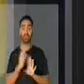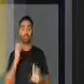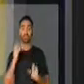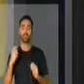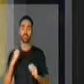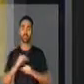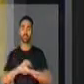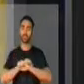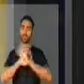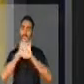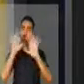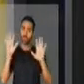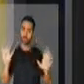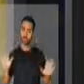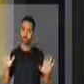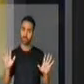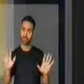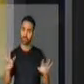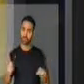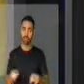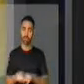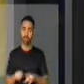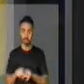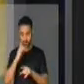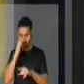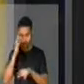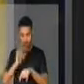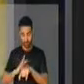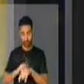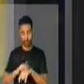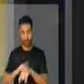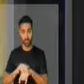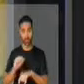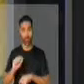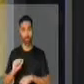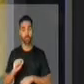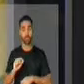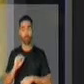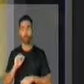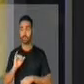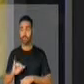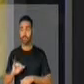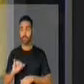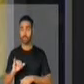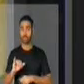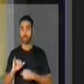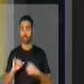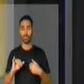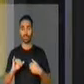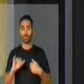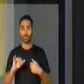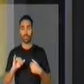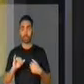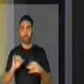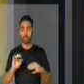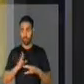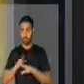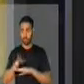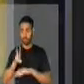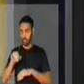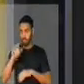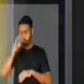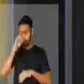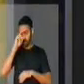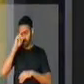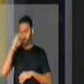e também garantir que o paciente sempre saia de um serviço de saúde, quando ele receber qualquer indicação, sempre ele saia com a informação de